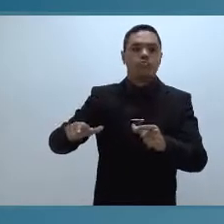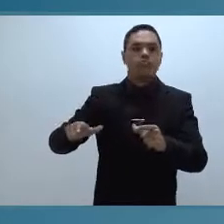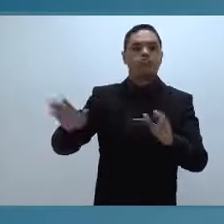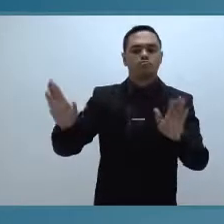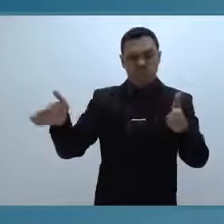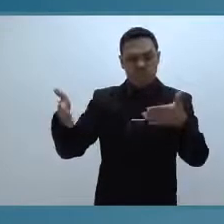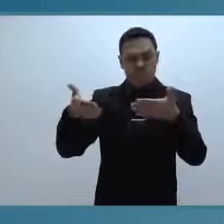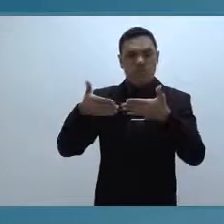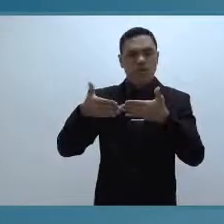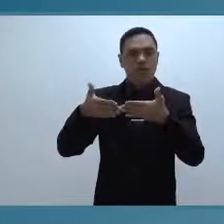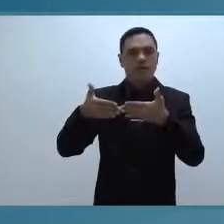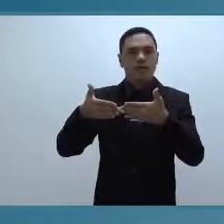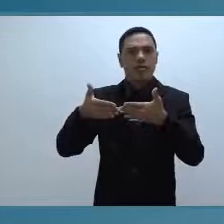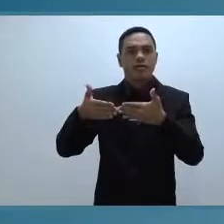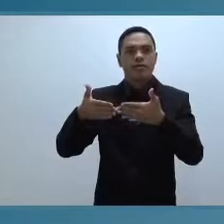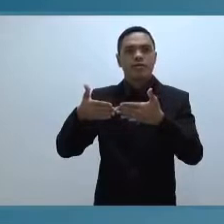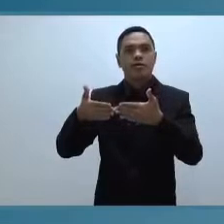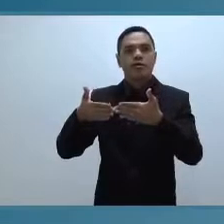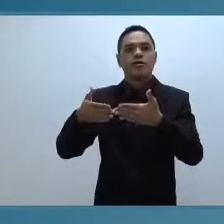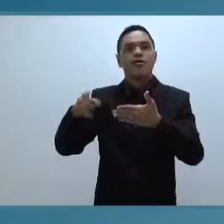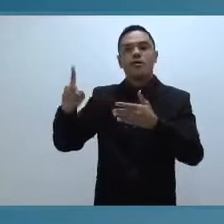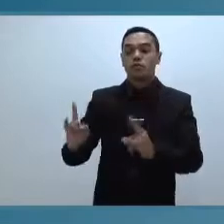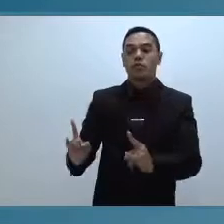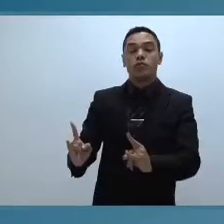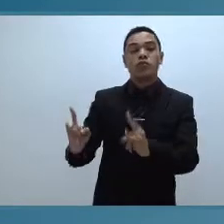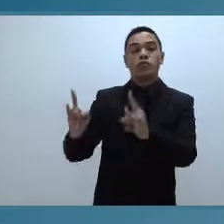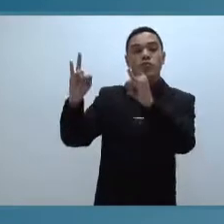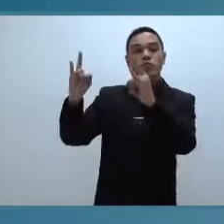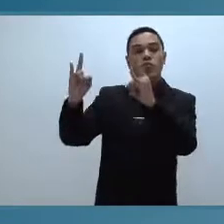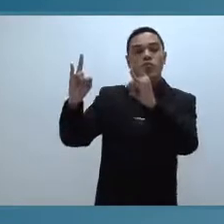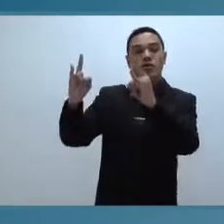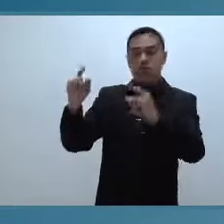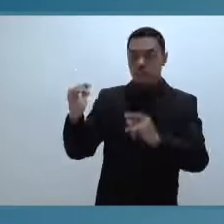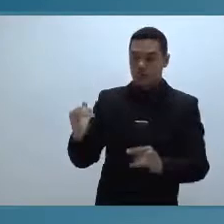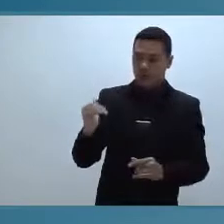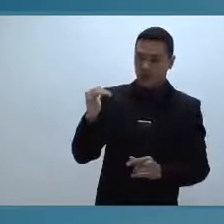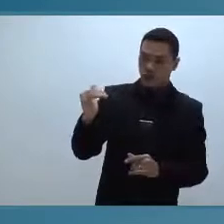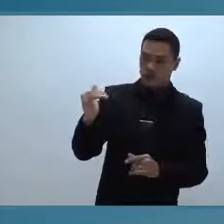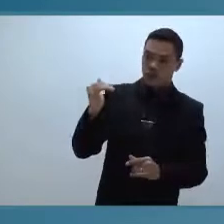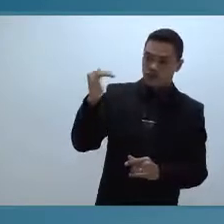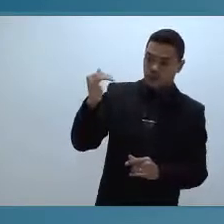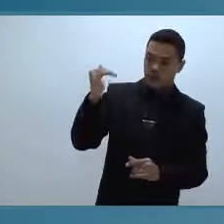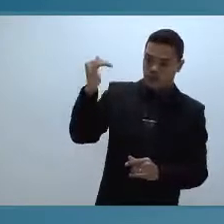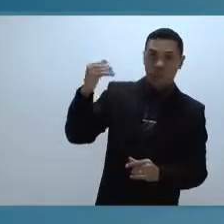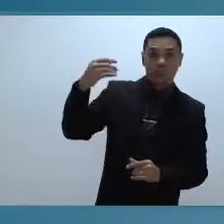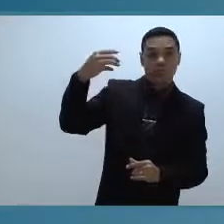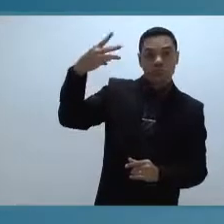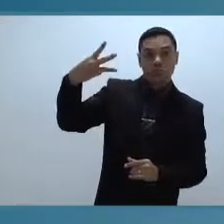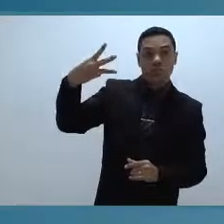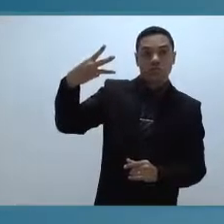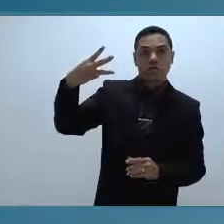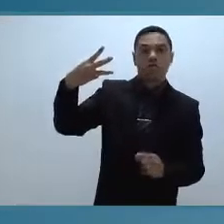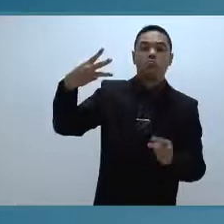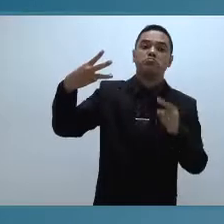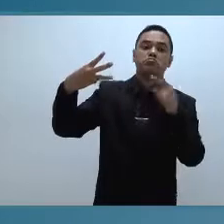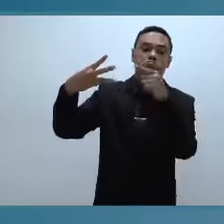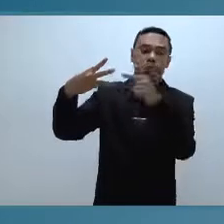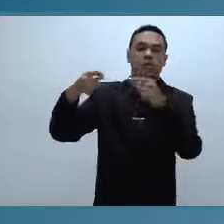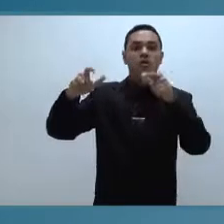11 horas até as 13 horas, prática circular, autocuidado. Local, Fórum